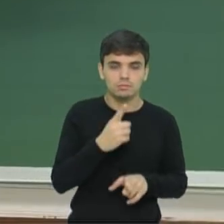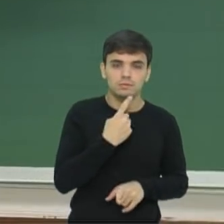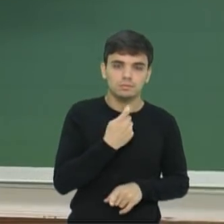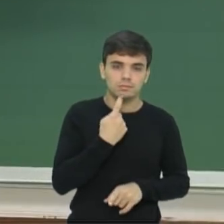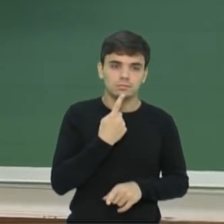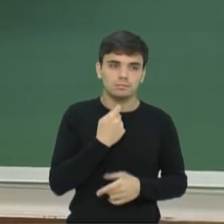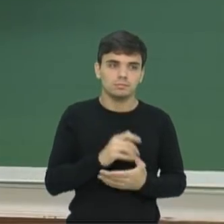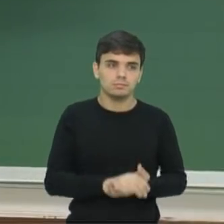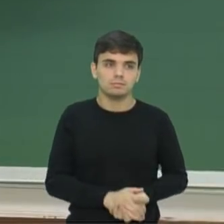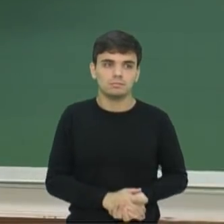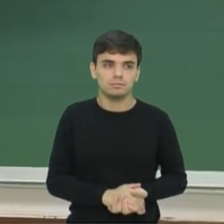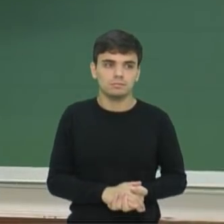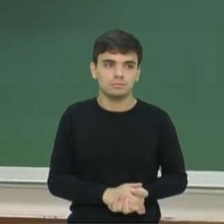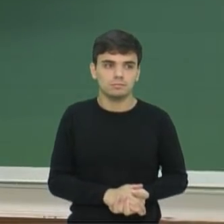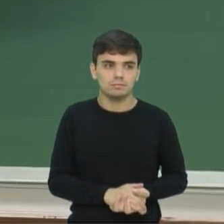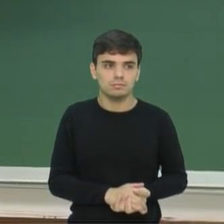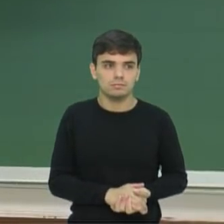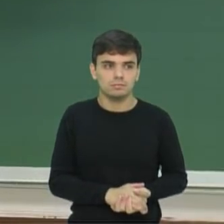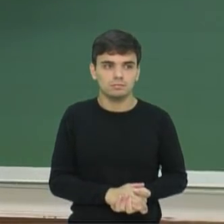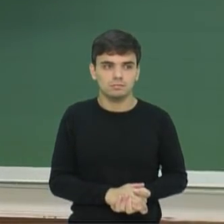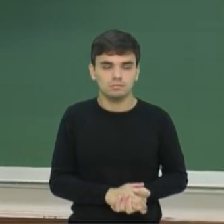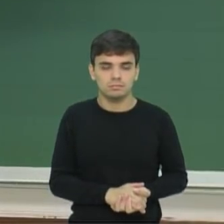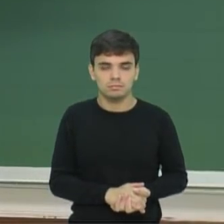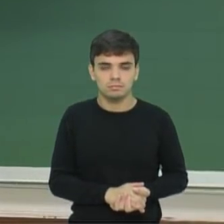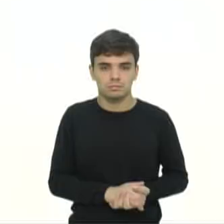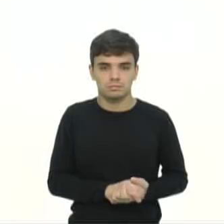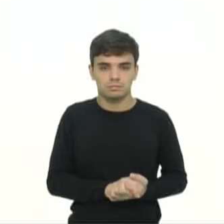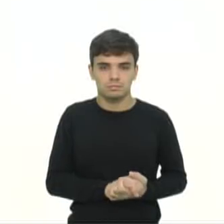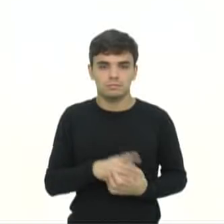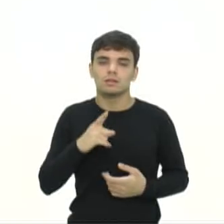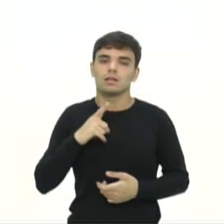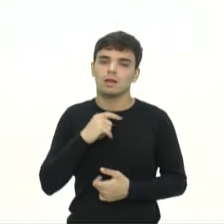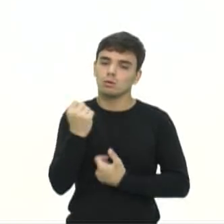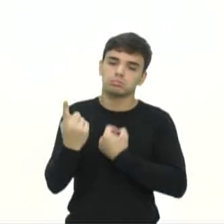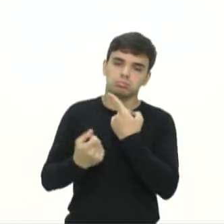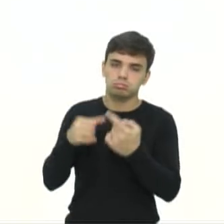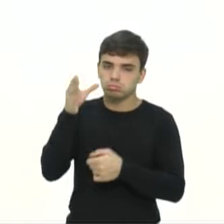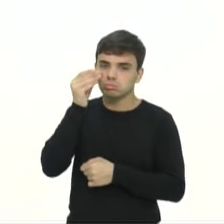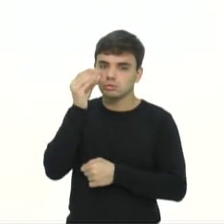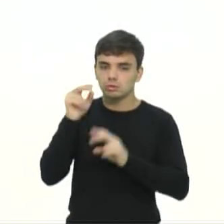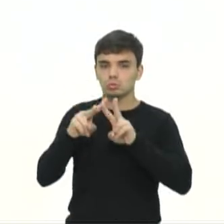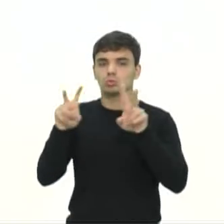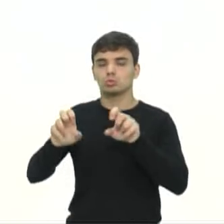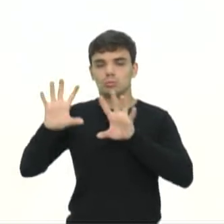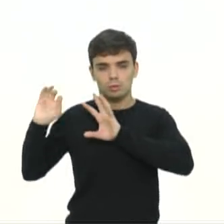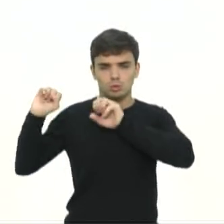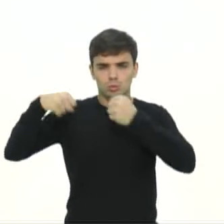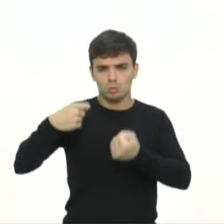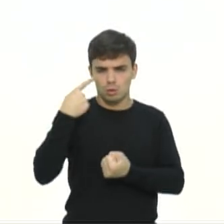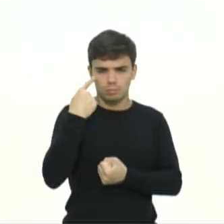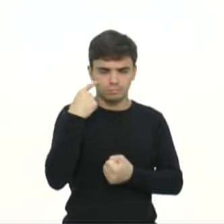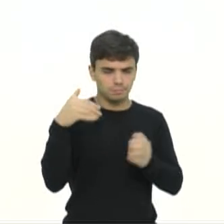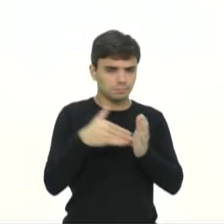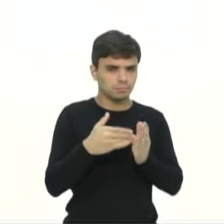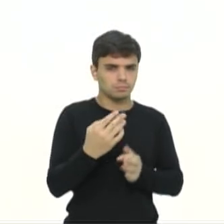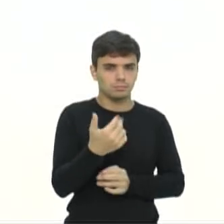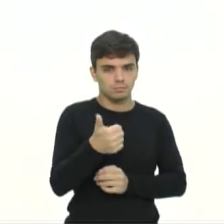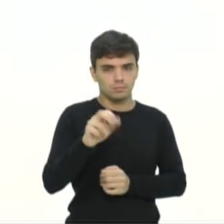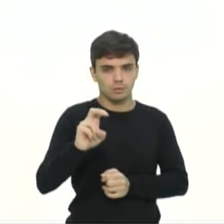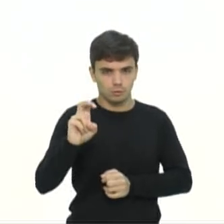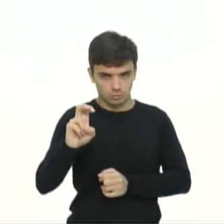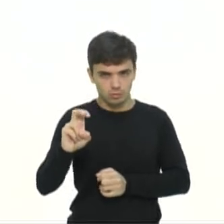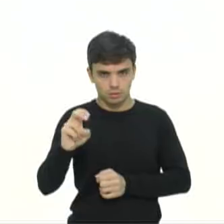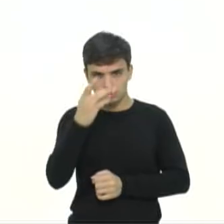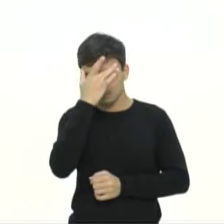vermelha. Então aqui temos o quê? Algumas curiosidades sobre o judô. Né? Então oficialmente 15 pessoas conquistaram o 10º Dan